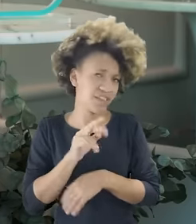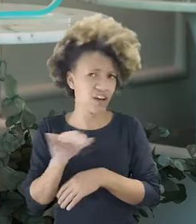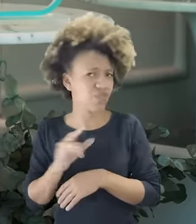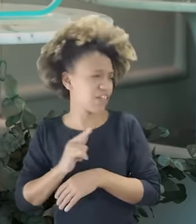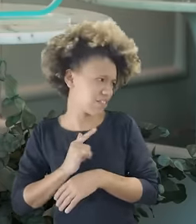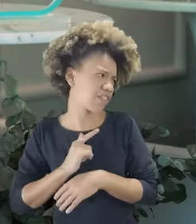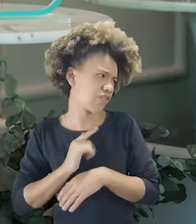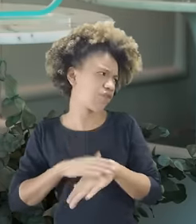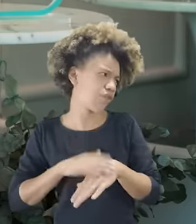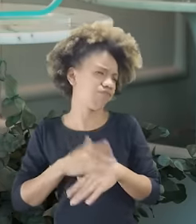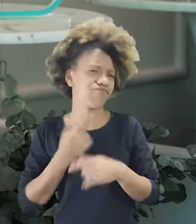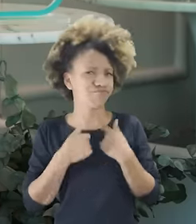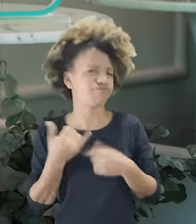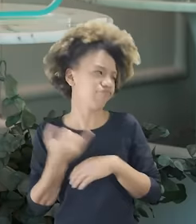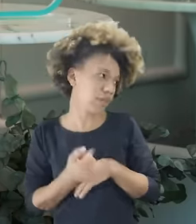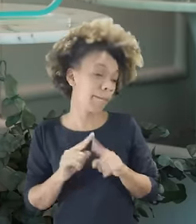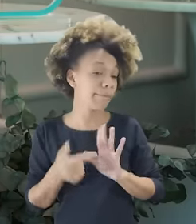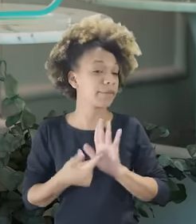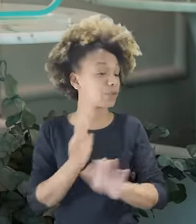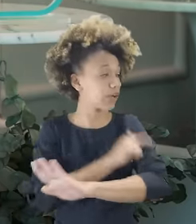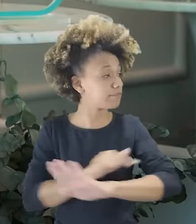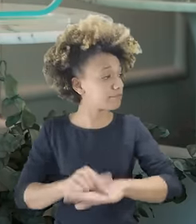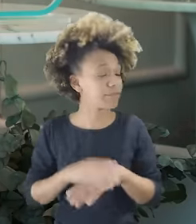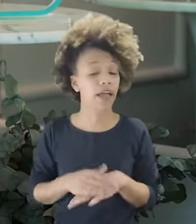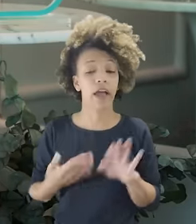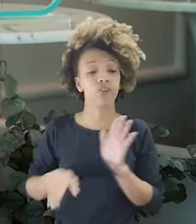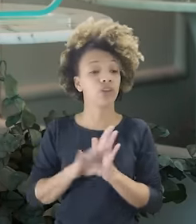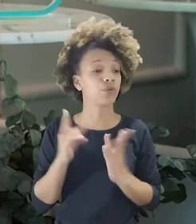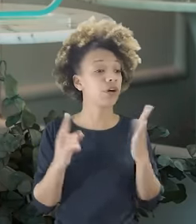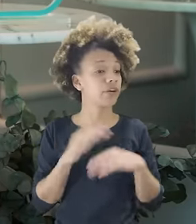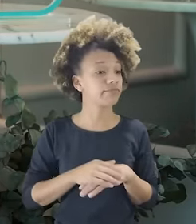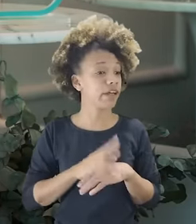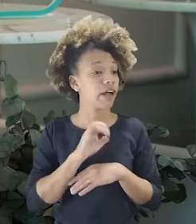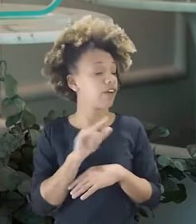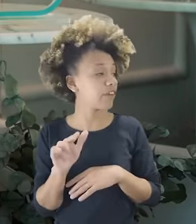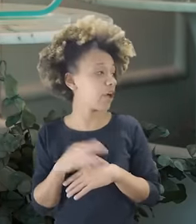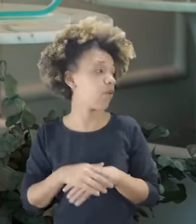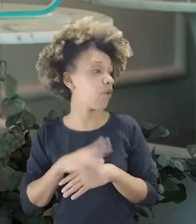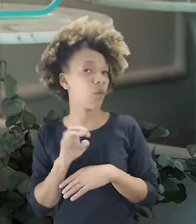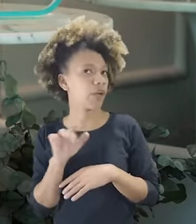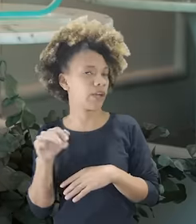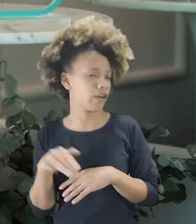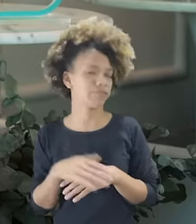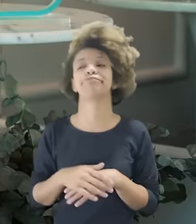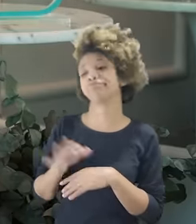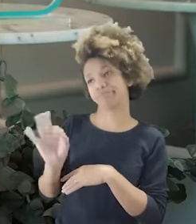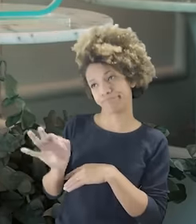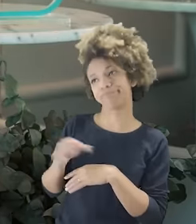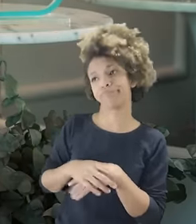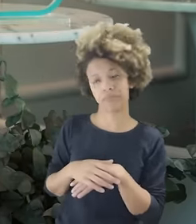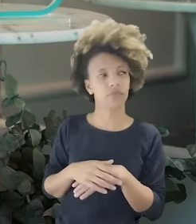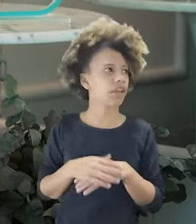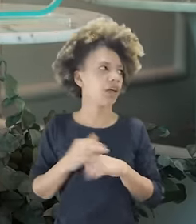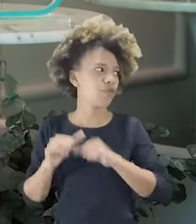ter vontade de fazer umas metas Mas ele tem que mostrar que ele é educado ele chega o carnaval a gente vira o Rafael Ilha então é um radicalismo por que